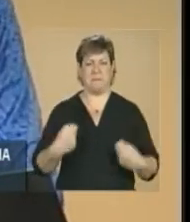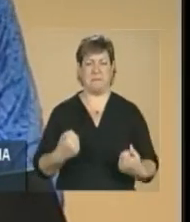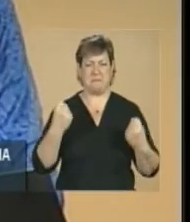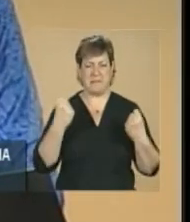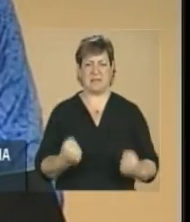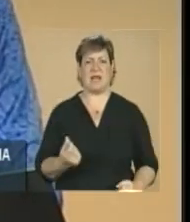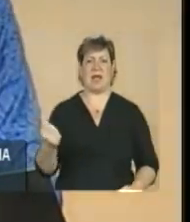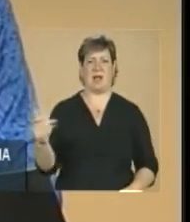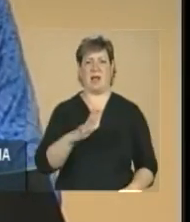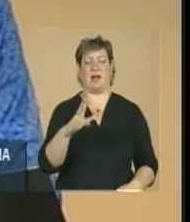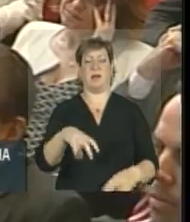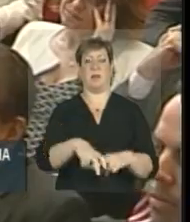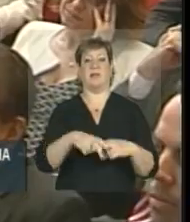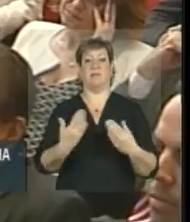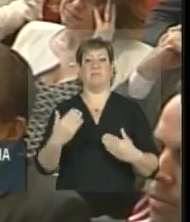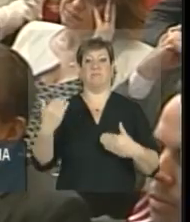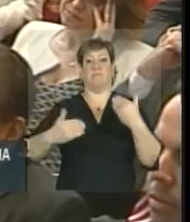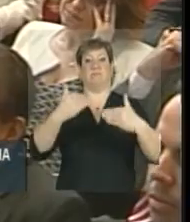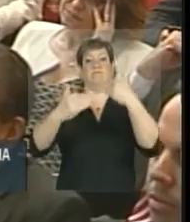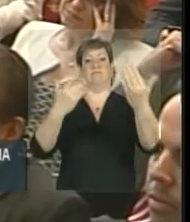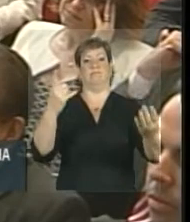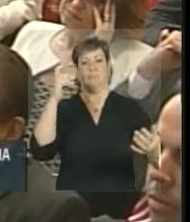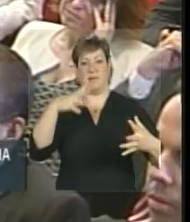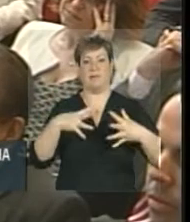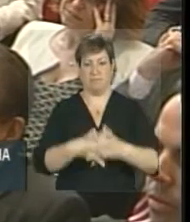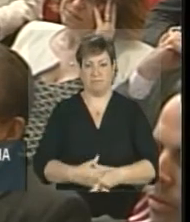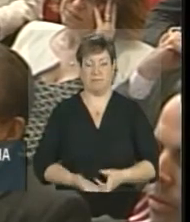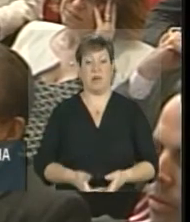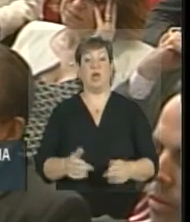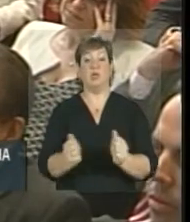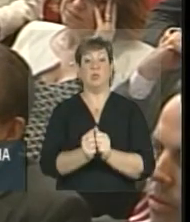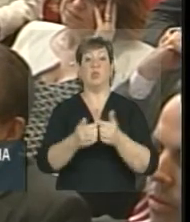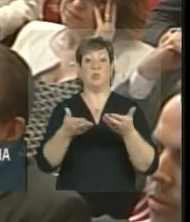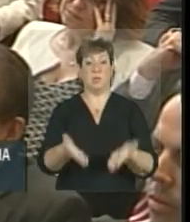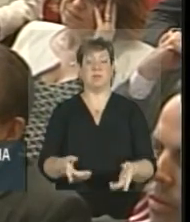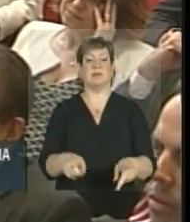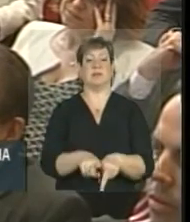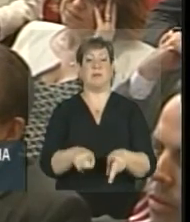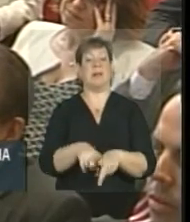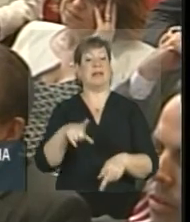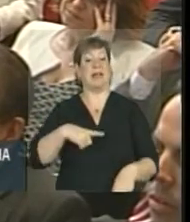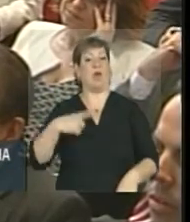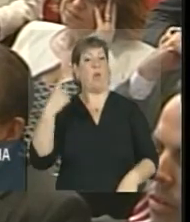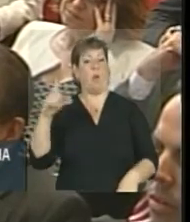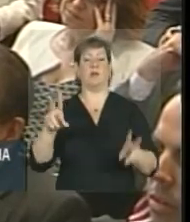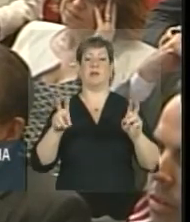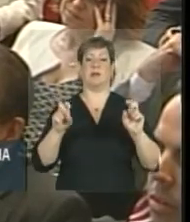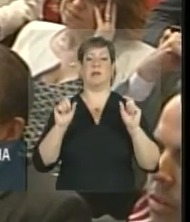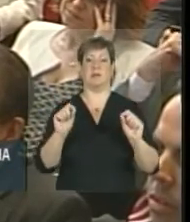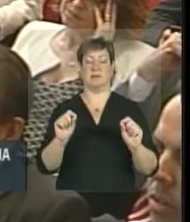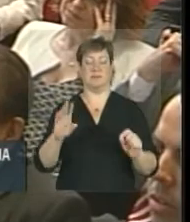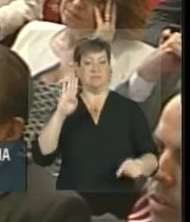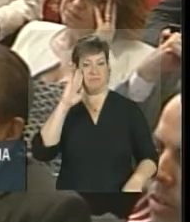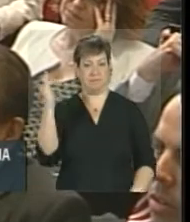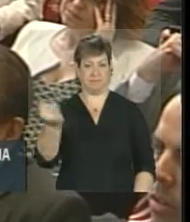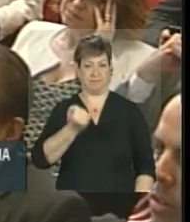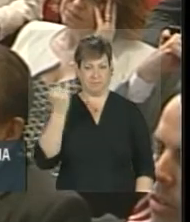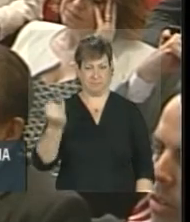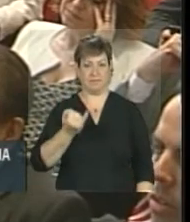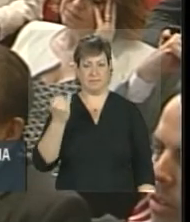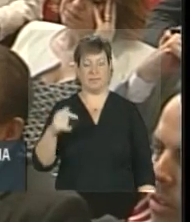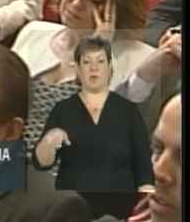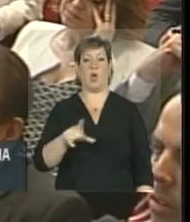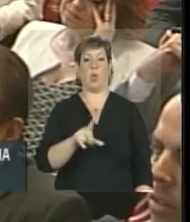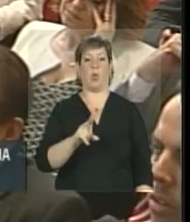de crescimento sustentável. Junto com isso, vem uma questão que é crucial, que é essa questão que o